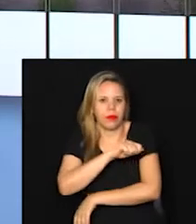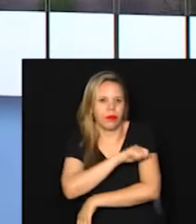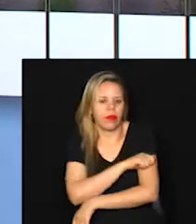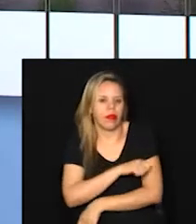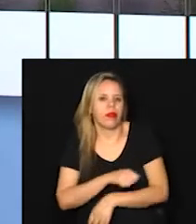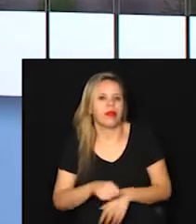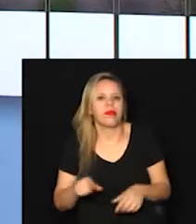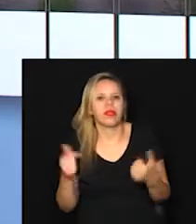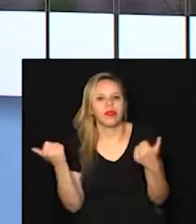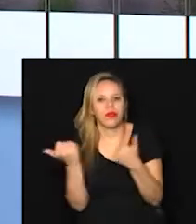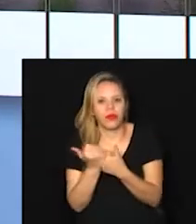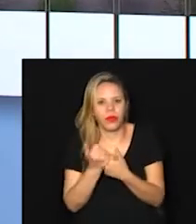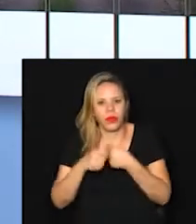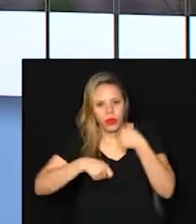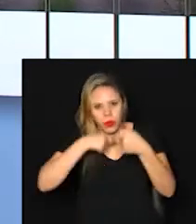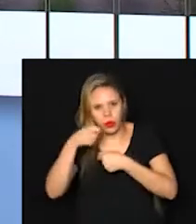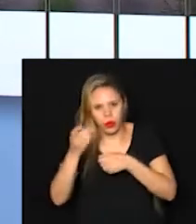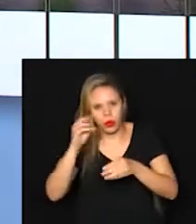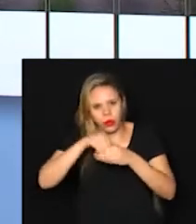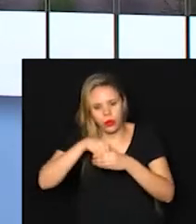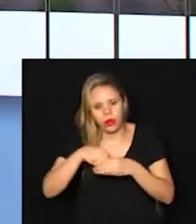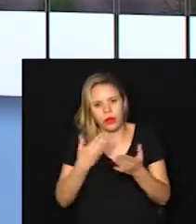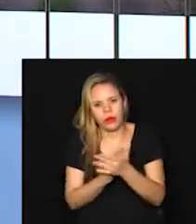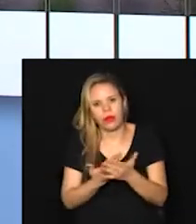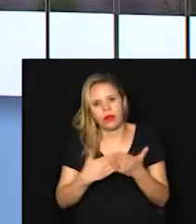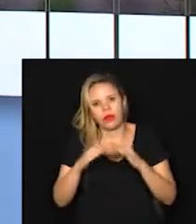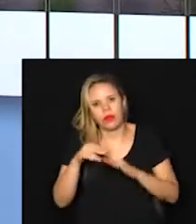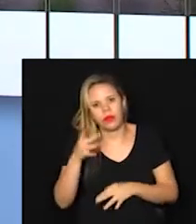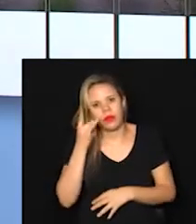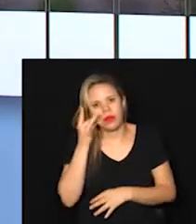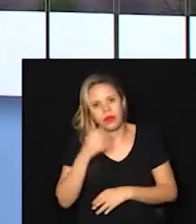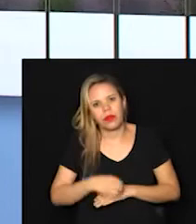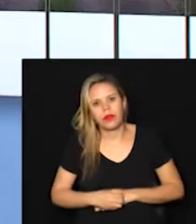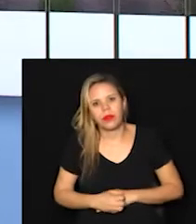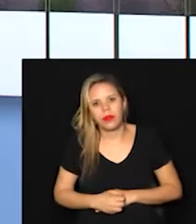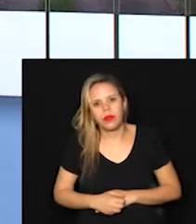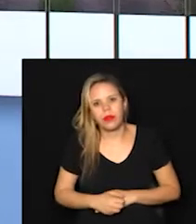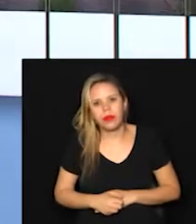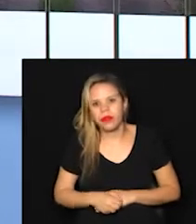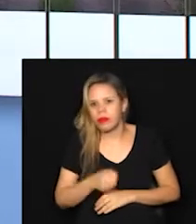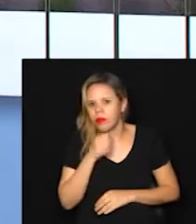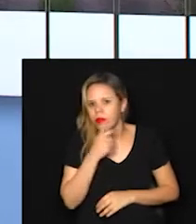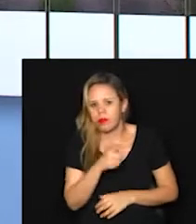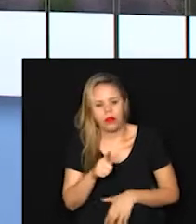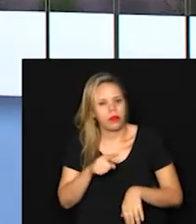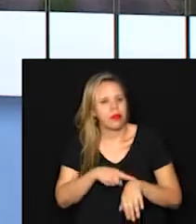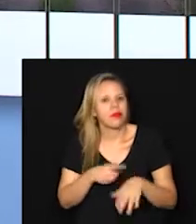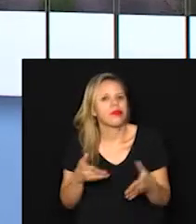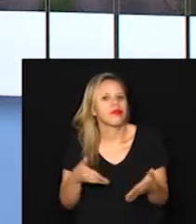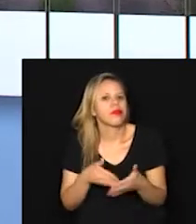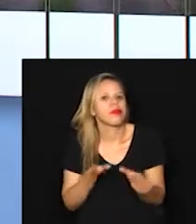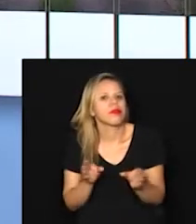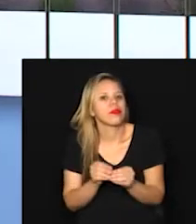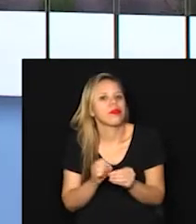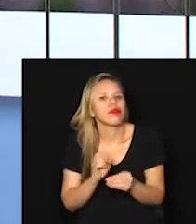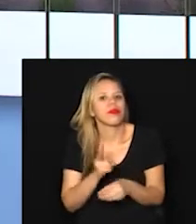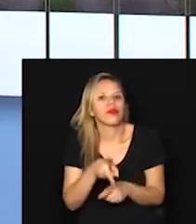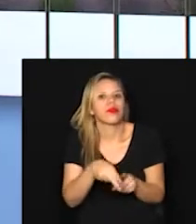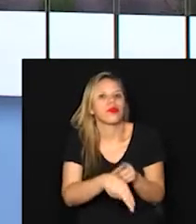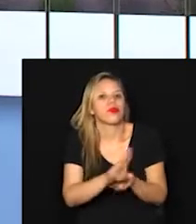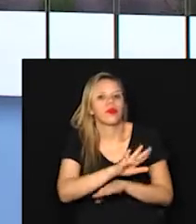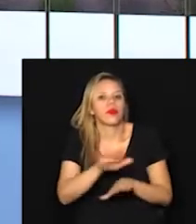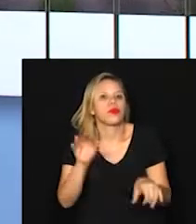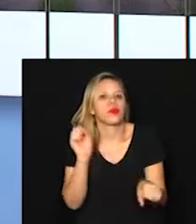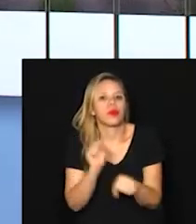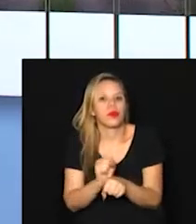estava substituindo a alimentação presencial nas escolas, elas ainda não têm uma definição se serão cortadas ou